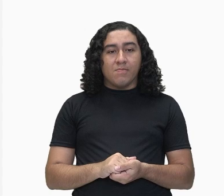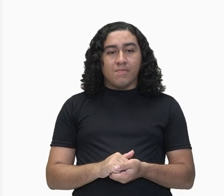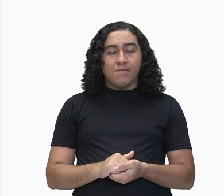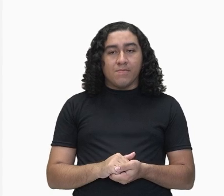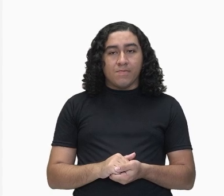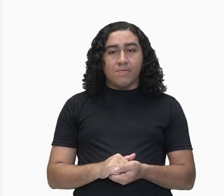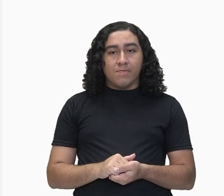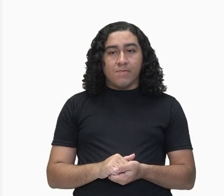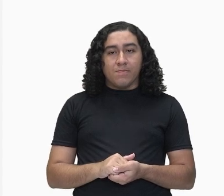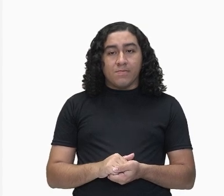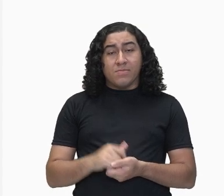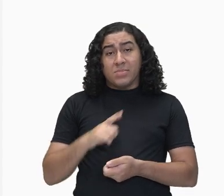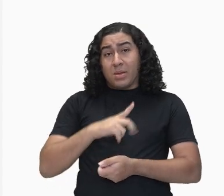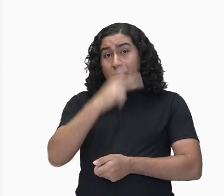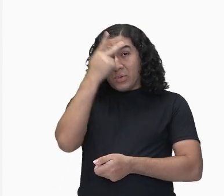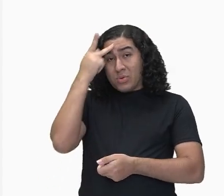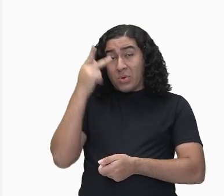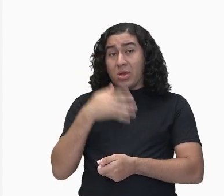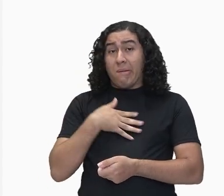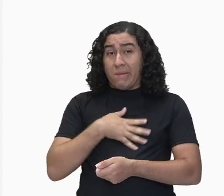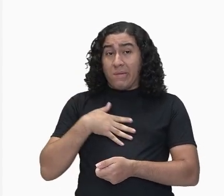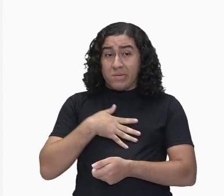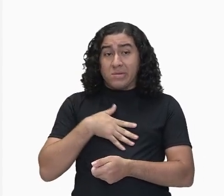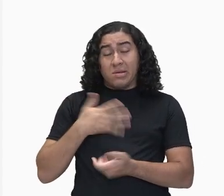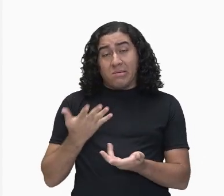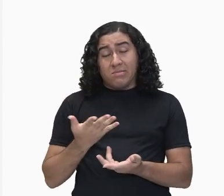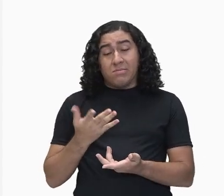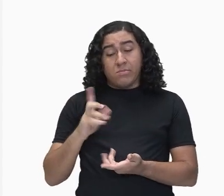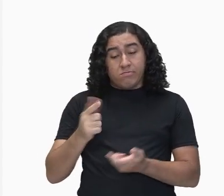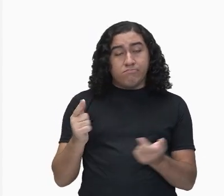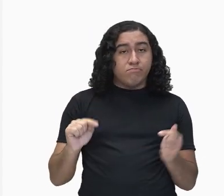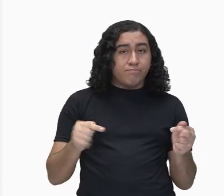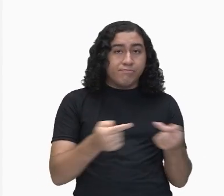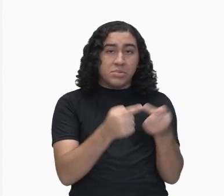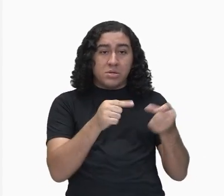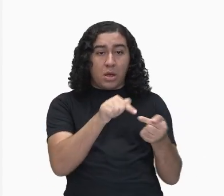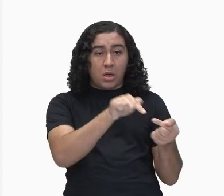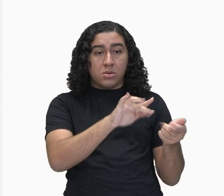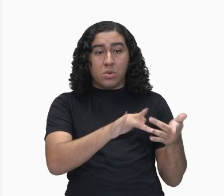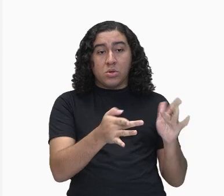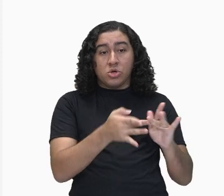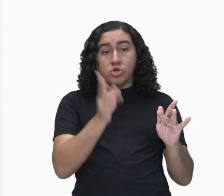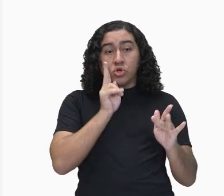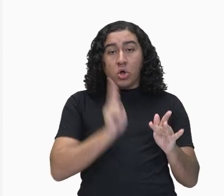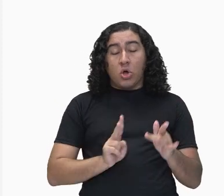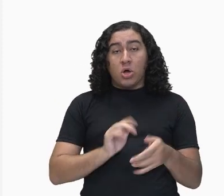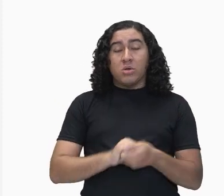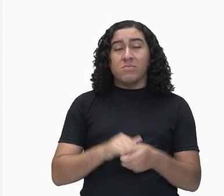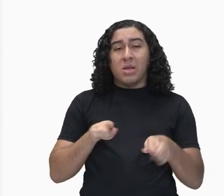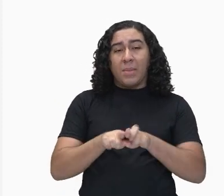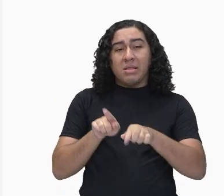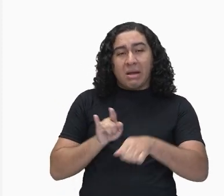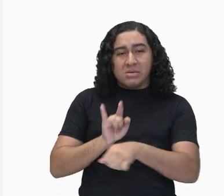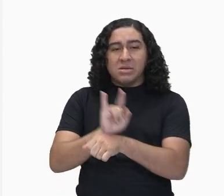Tem gente que gosta disso, então faz parte dessa história. Traição,